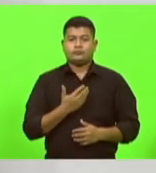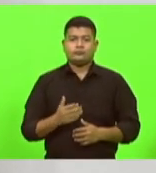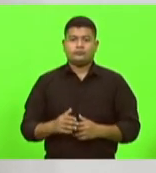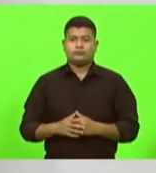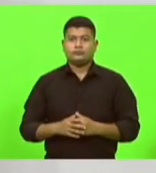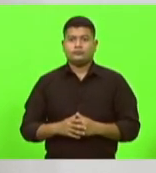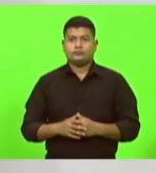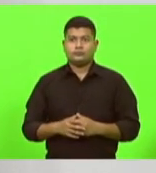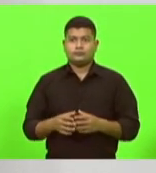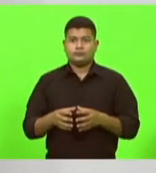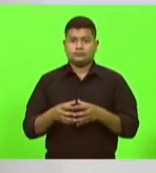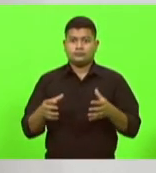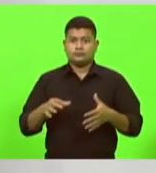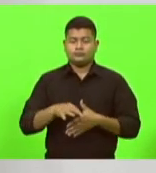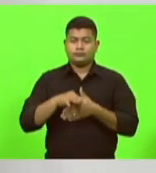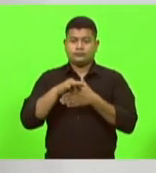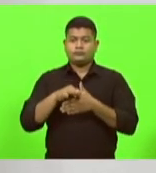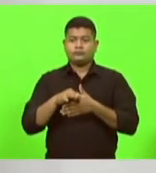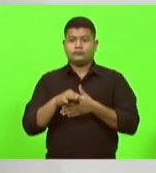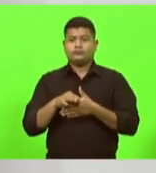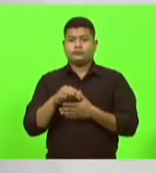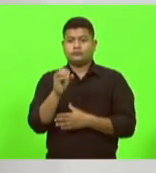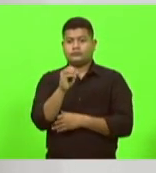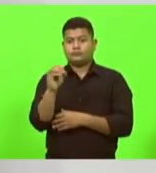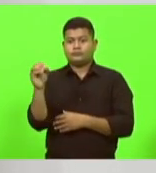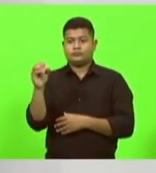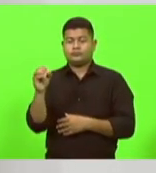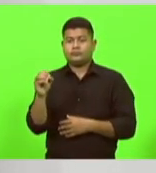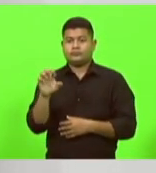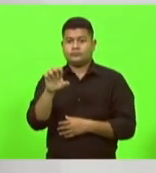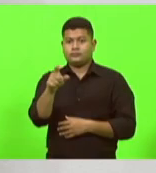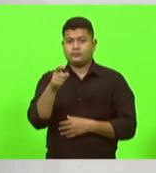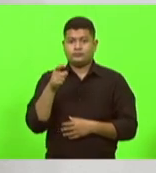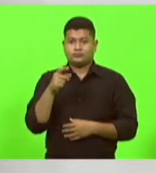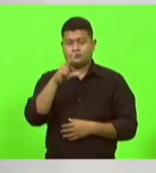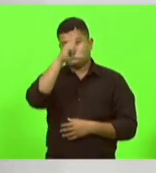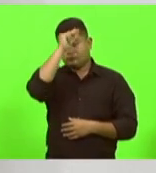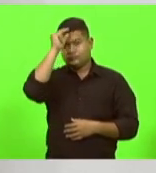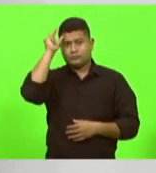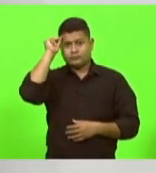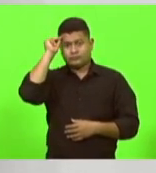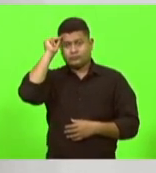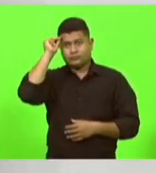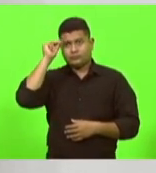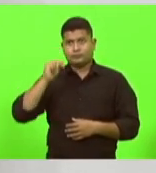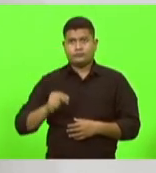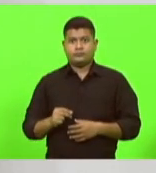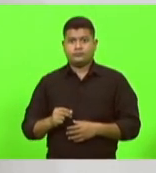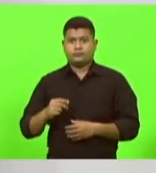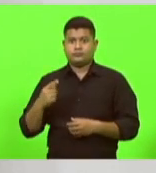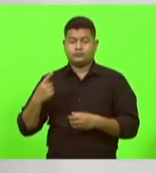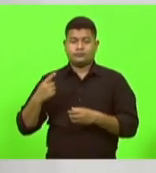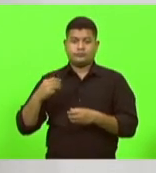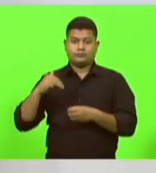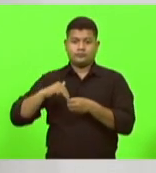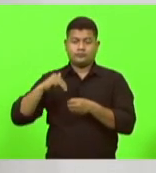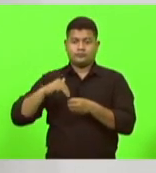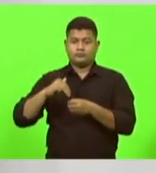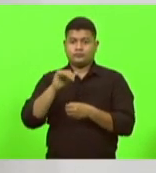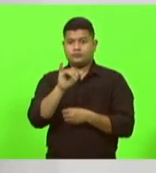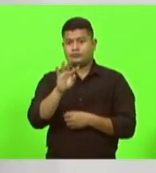nosso grande líder do Oeste de Santa Catarina, ex-prefeito do município de Itá, Jairo